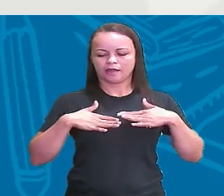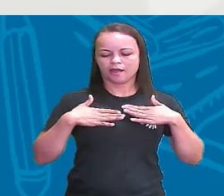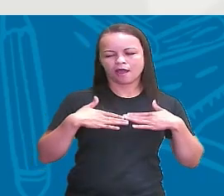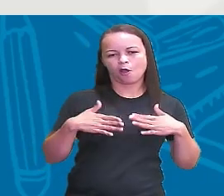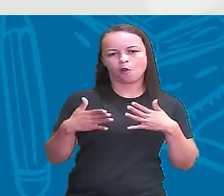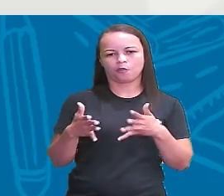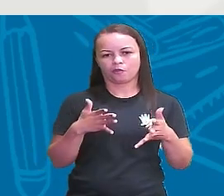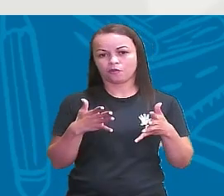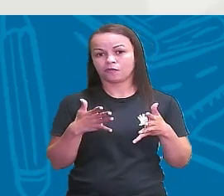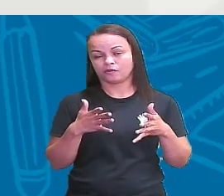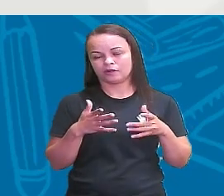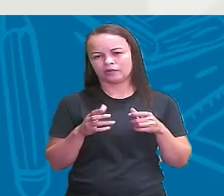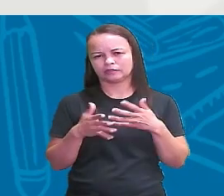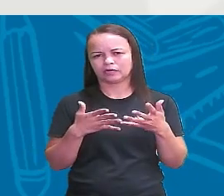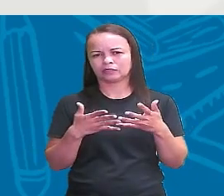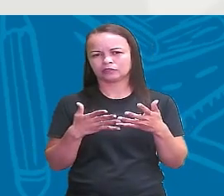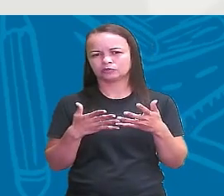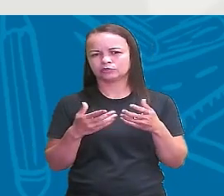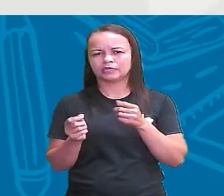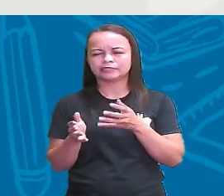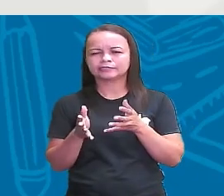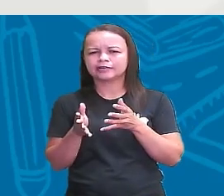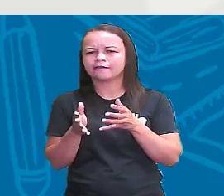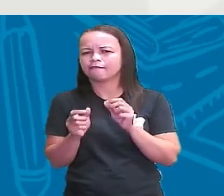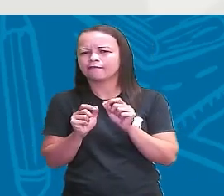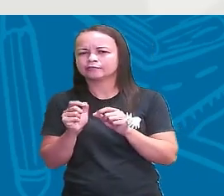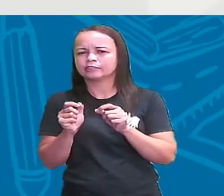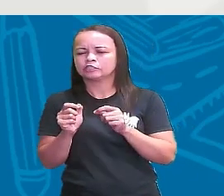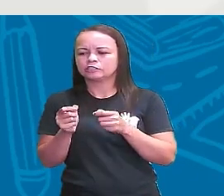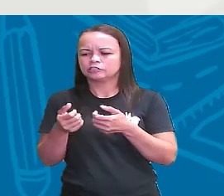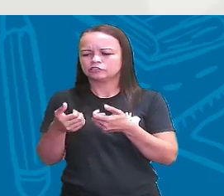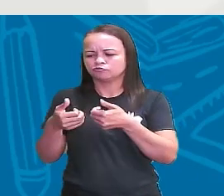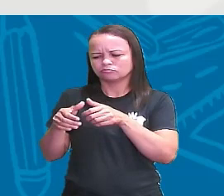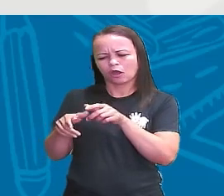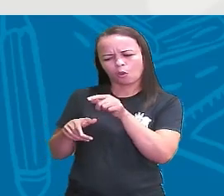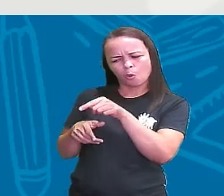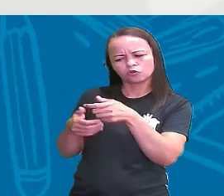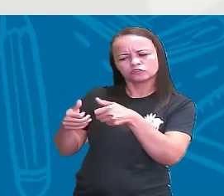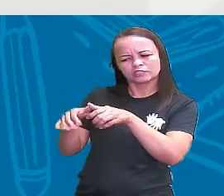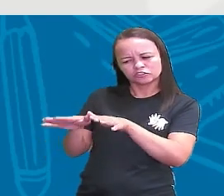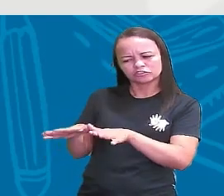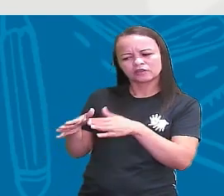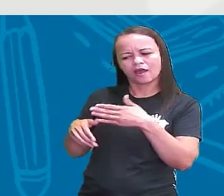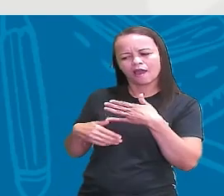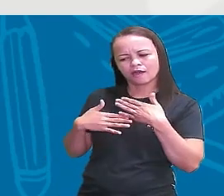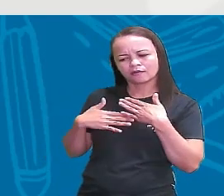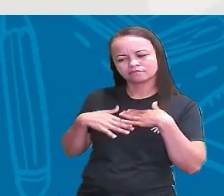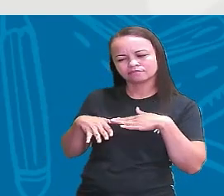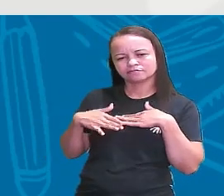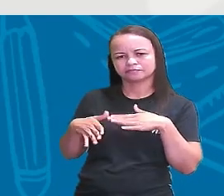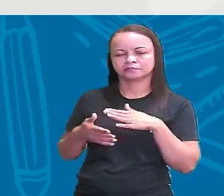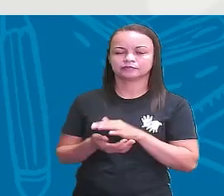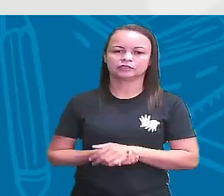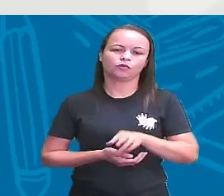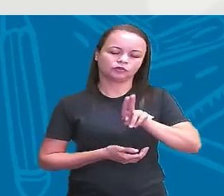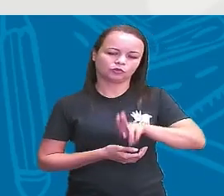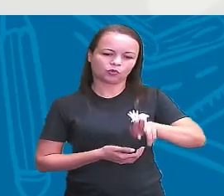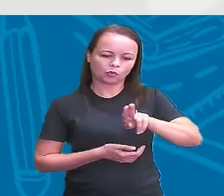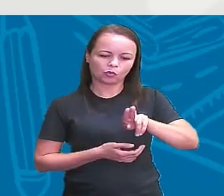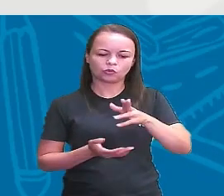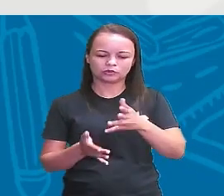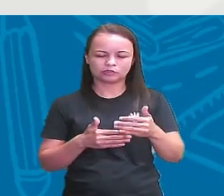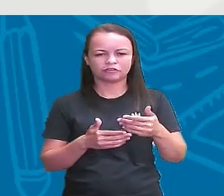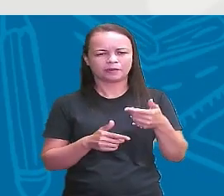diferente de estar tranquilo. Então, quando você usa, ó, vou repetir, né? Fica